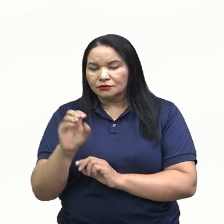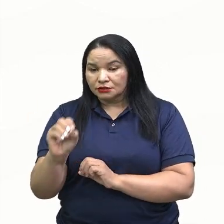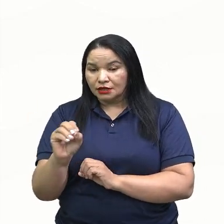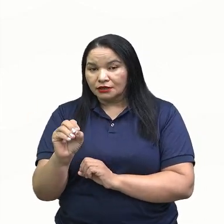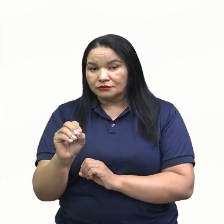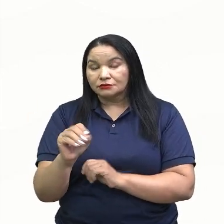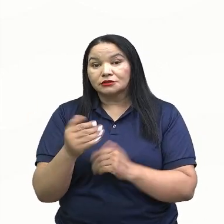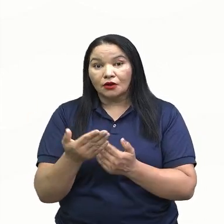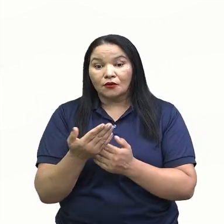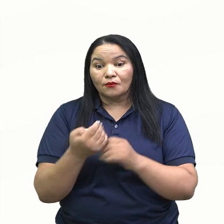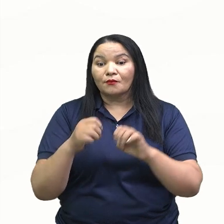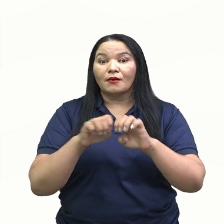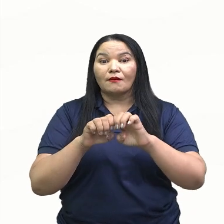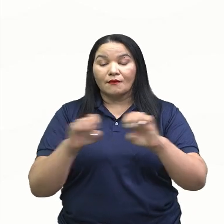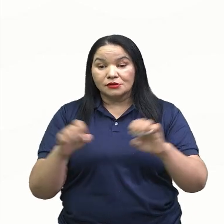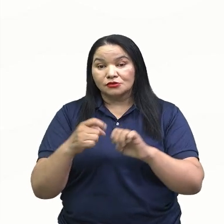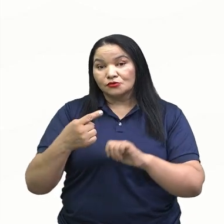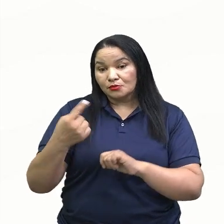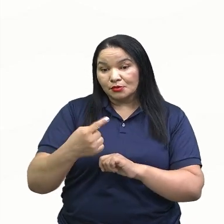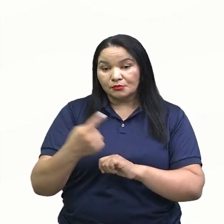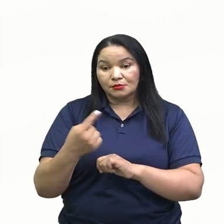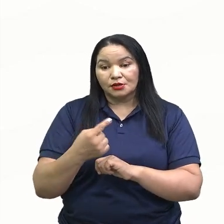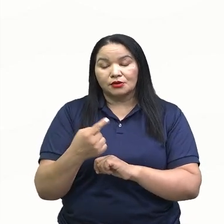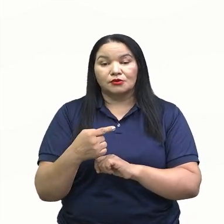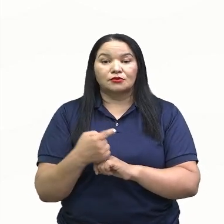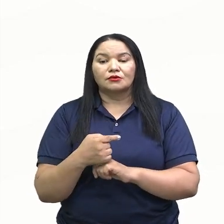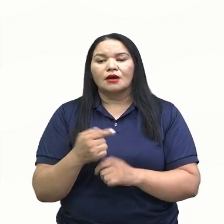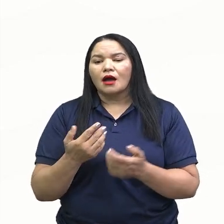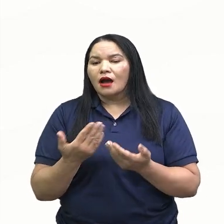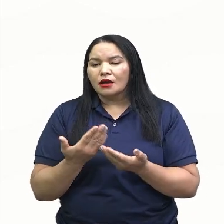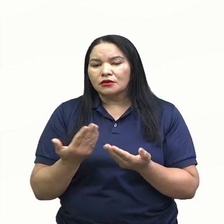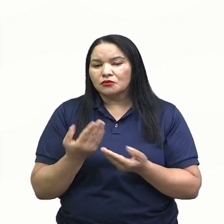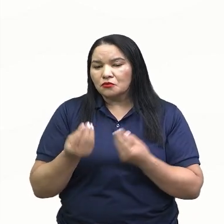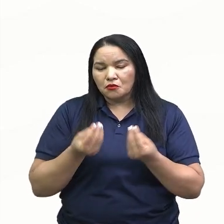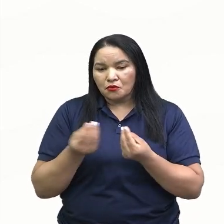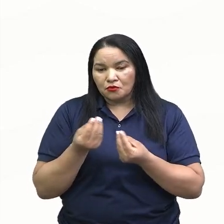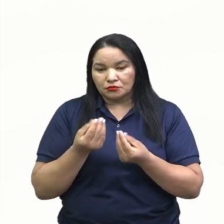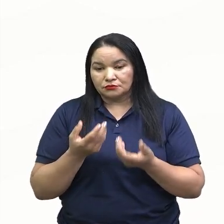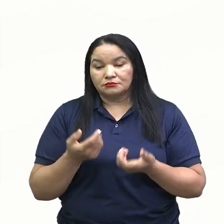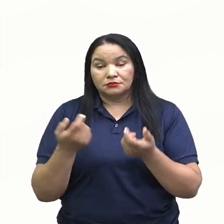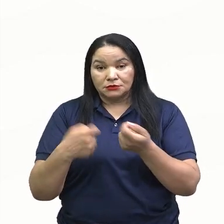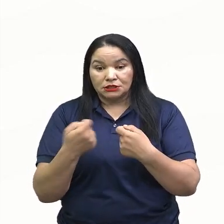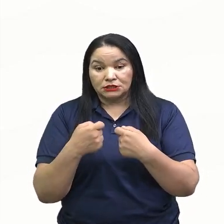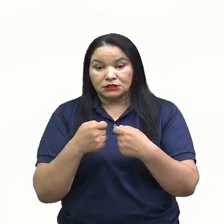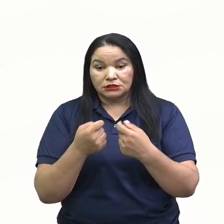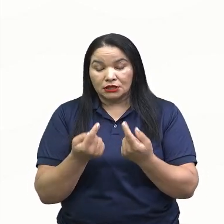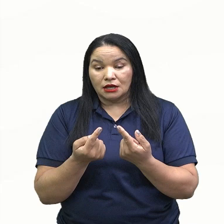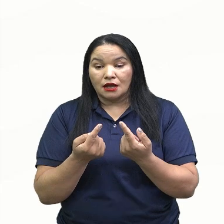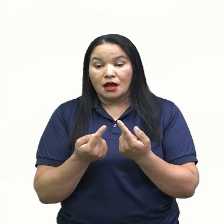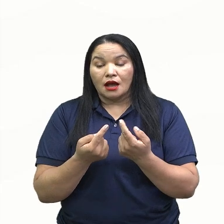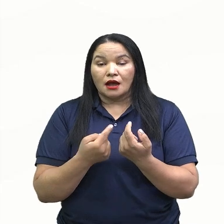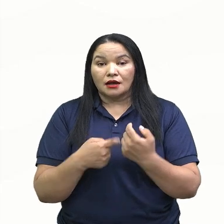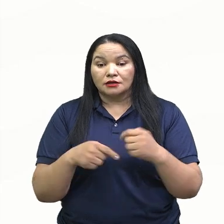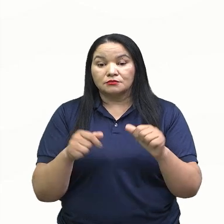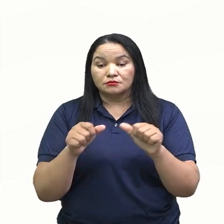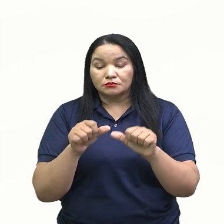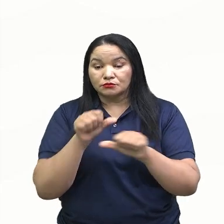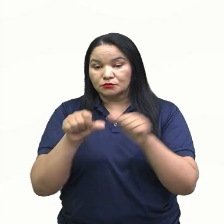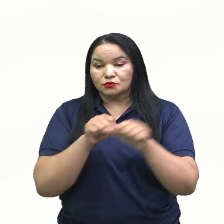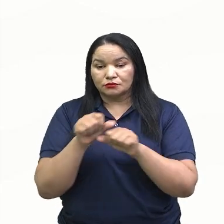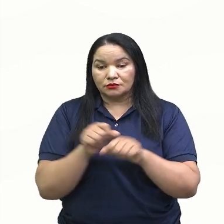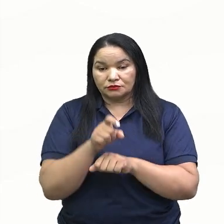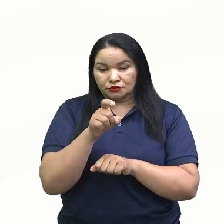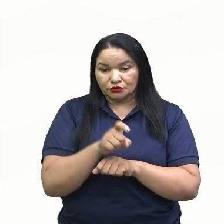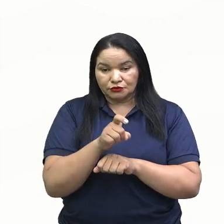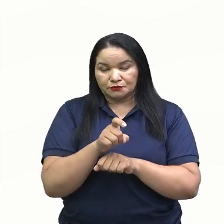em uma equação do primeiro grau. E como é que eu resolvo? Eu vou isolar quem tem ali a variável, que é o x, tudo